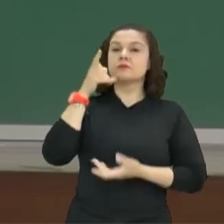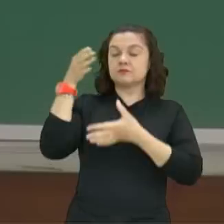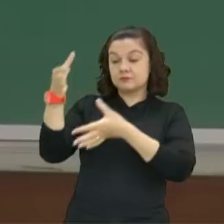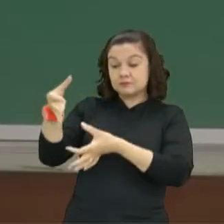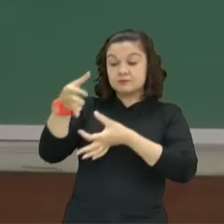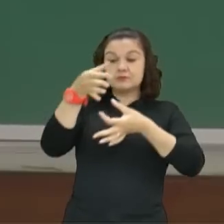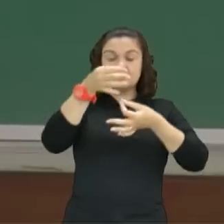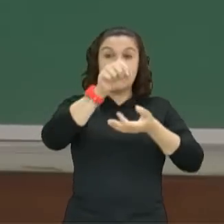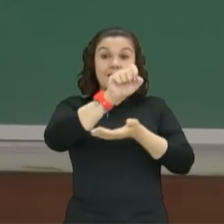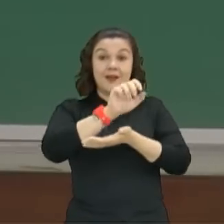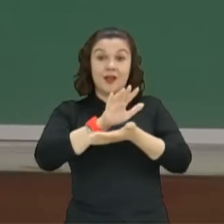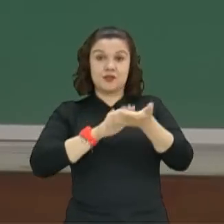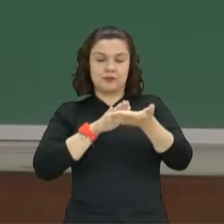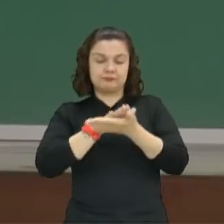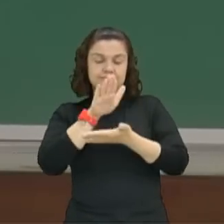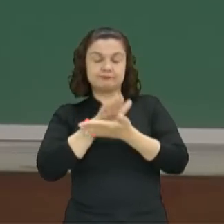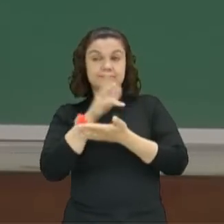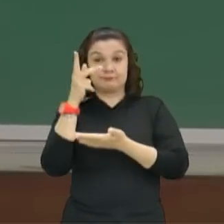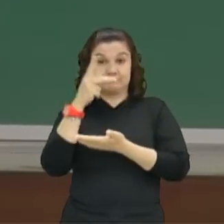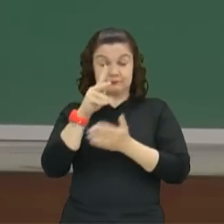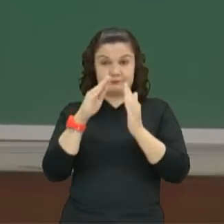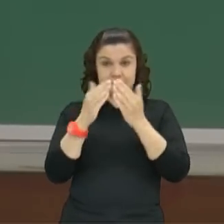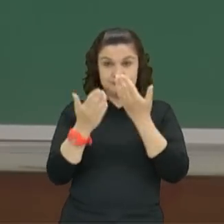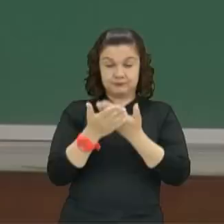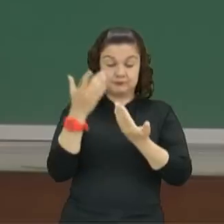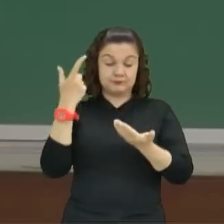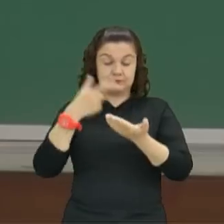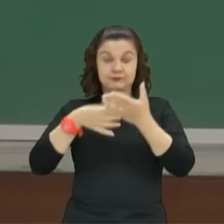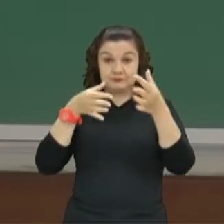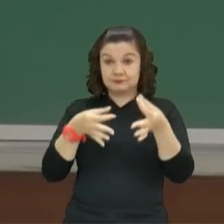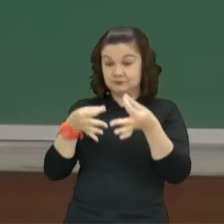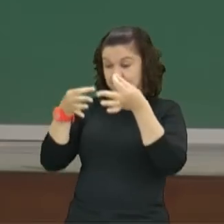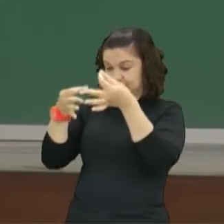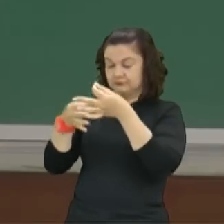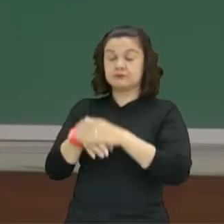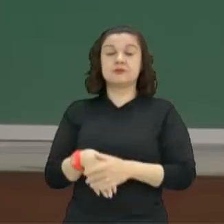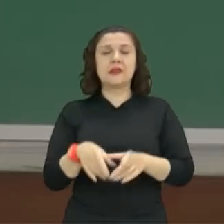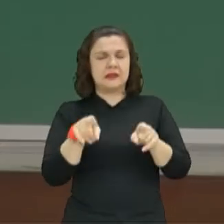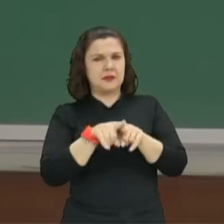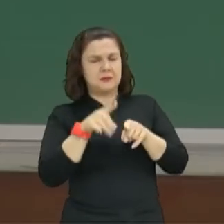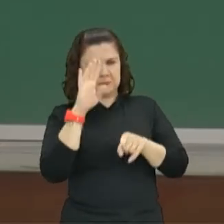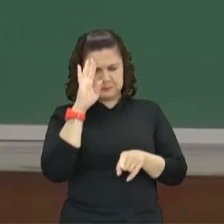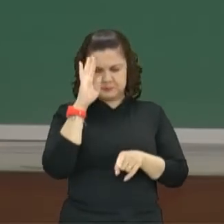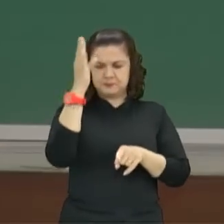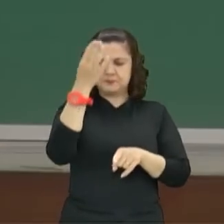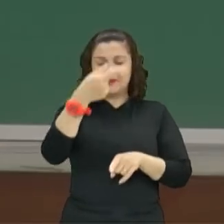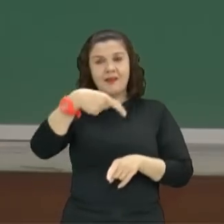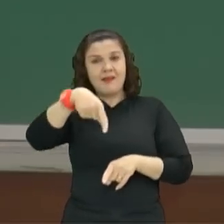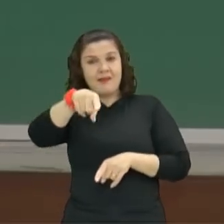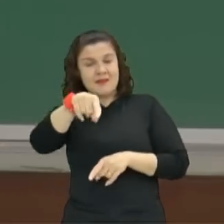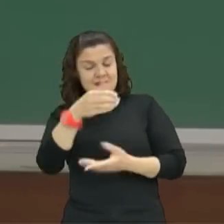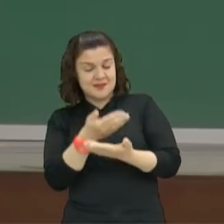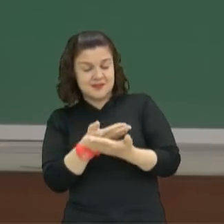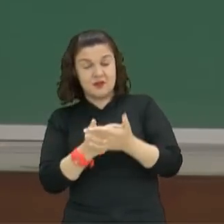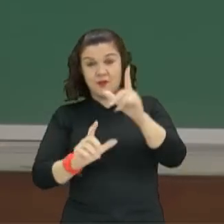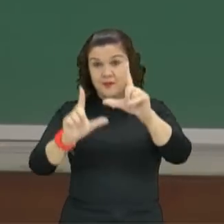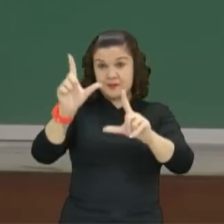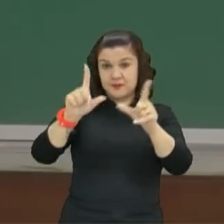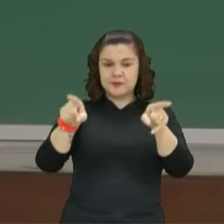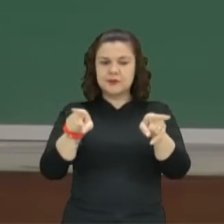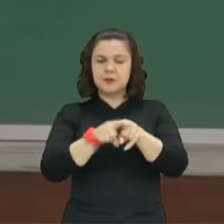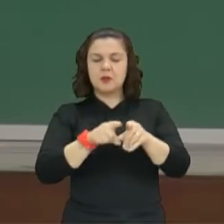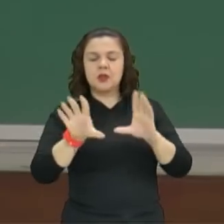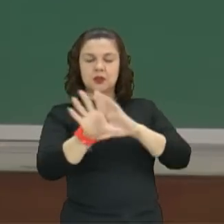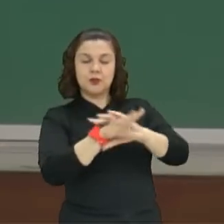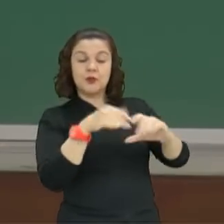retirar as atividades impressas, legal? E outra coisa que é fundamental, essas aulas aqui da televisão, elas também